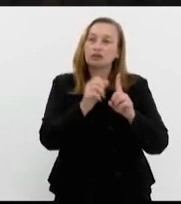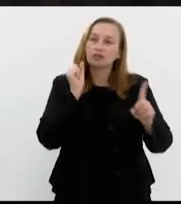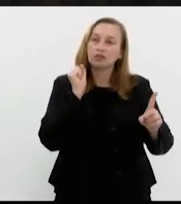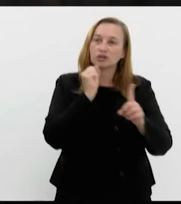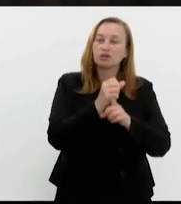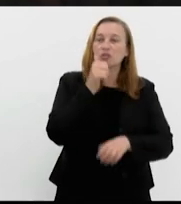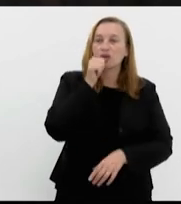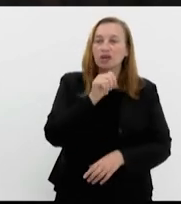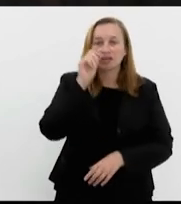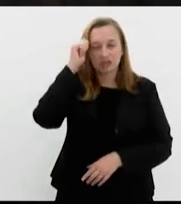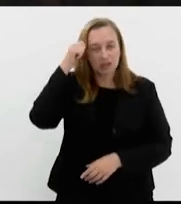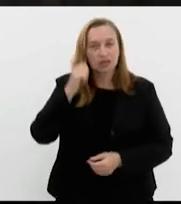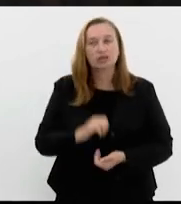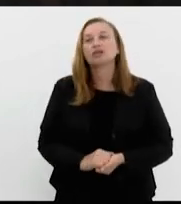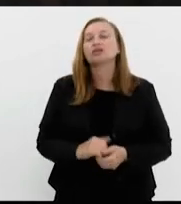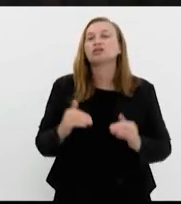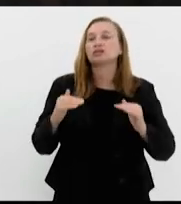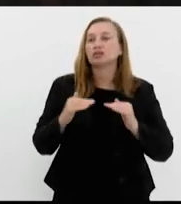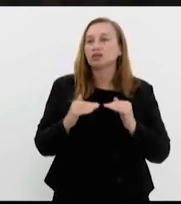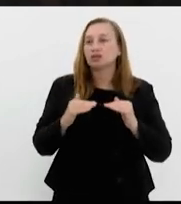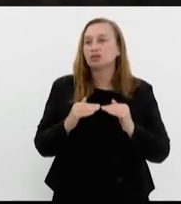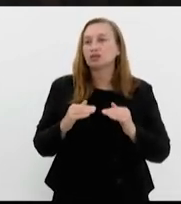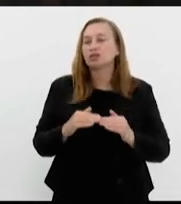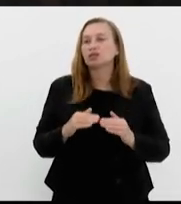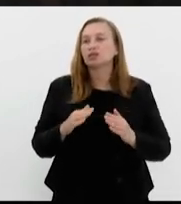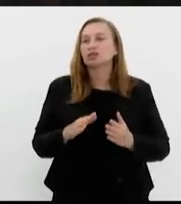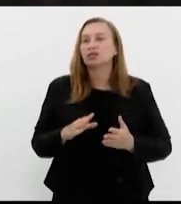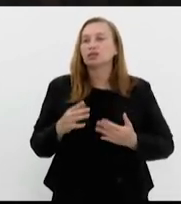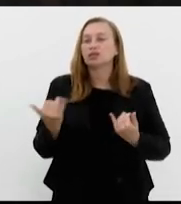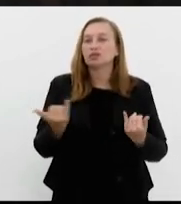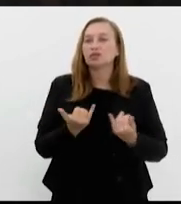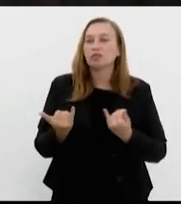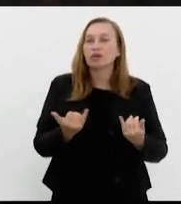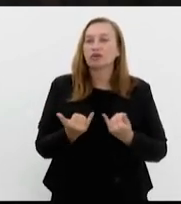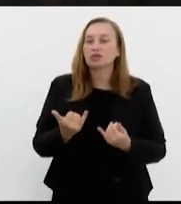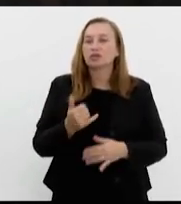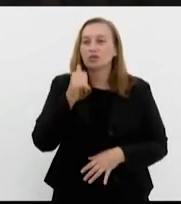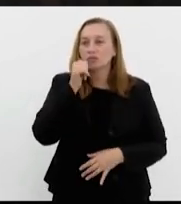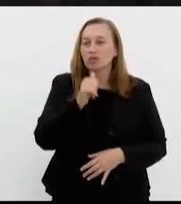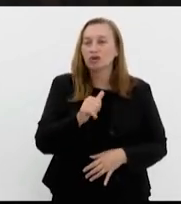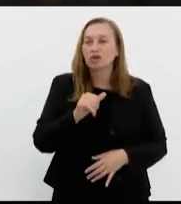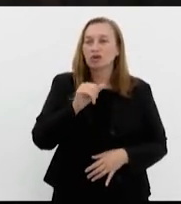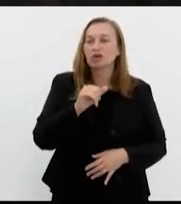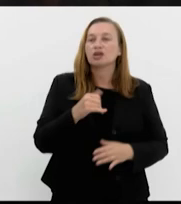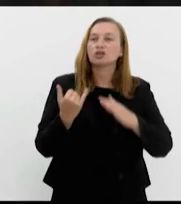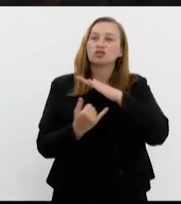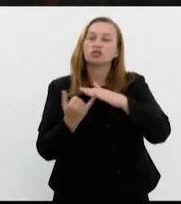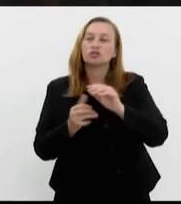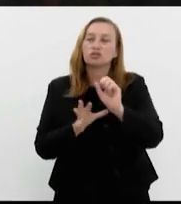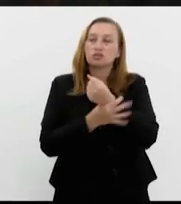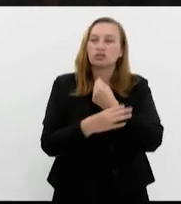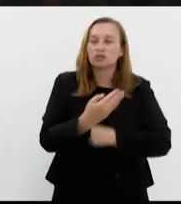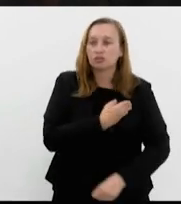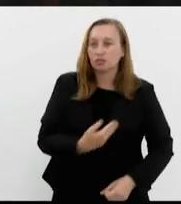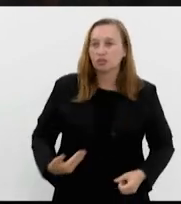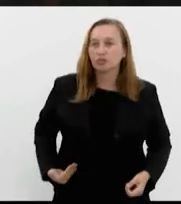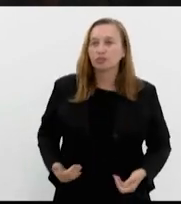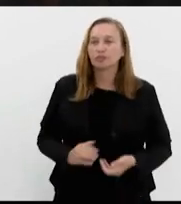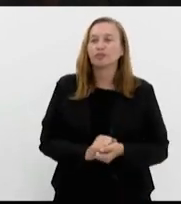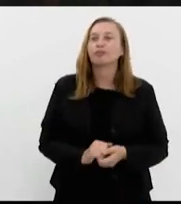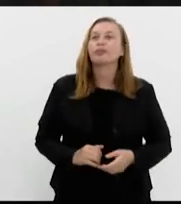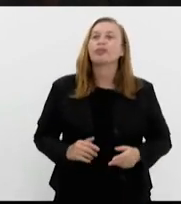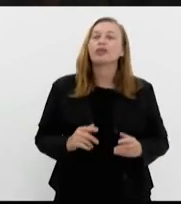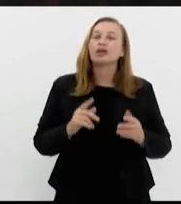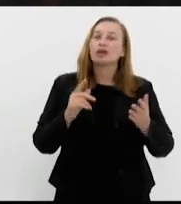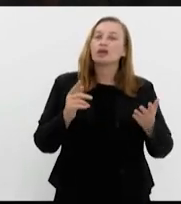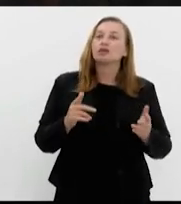mulheres negras, de acordo com o dossiê Mulher, feito com dados do Instituto de Segurança Pública. No mesmo